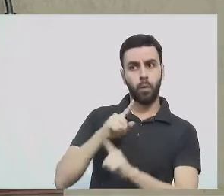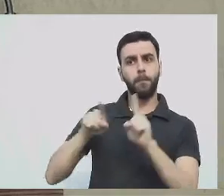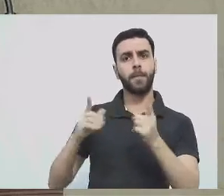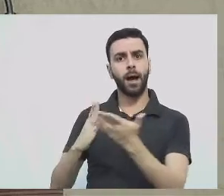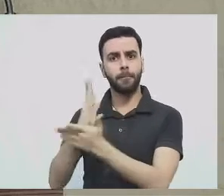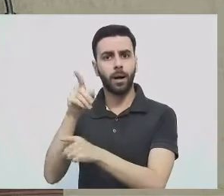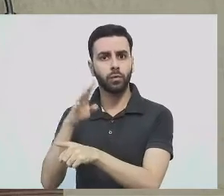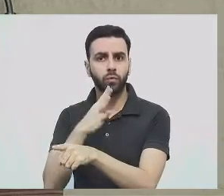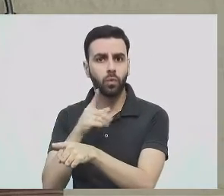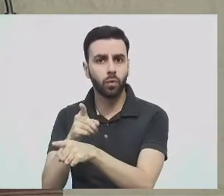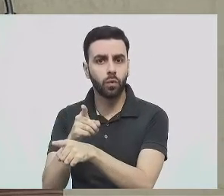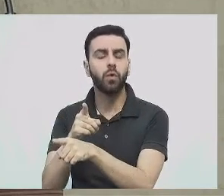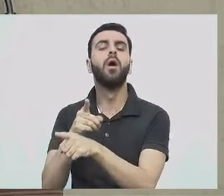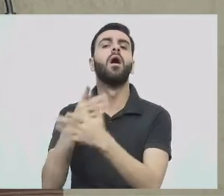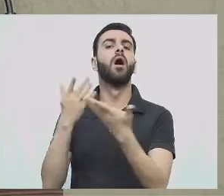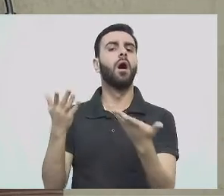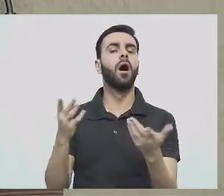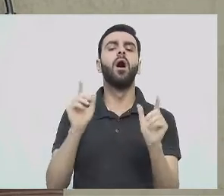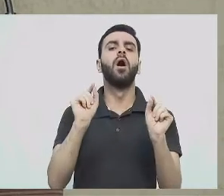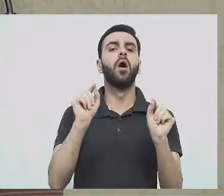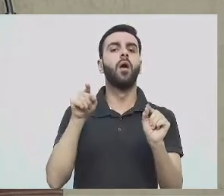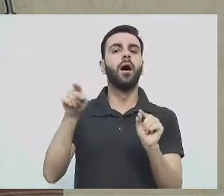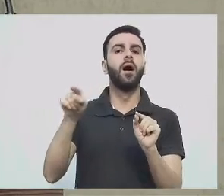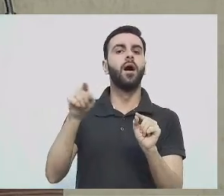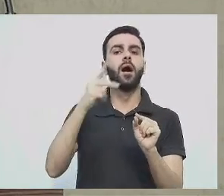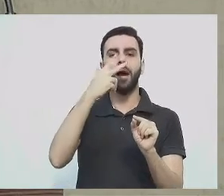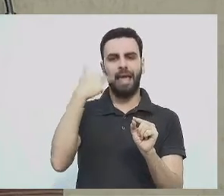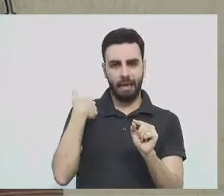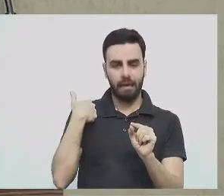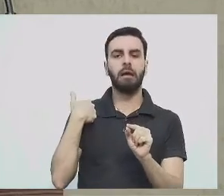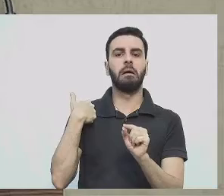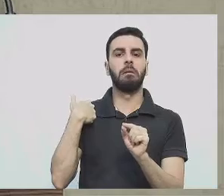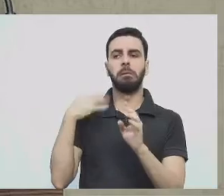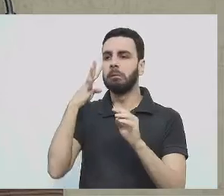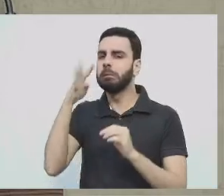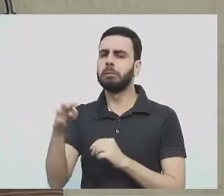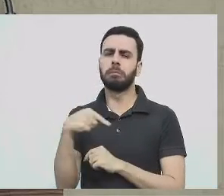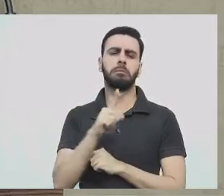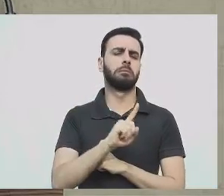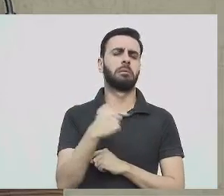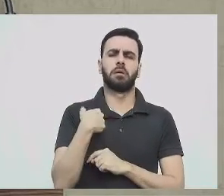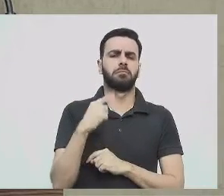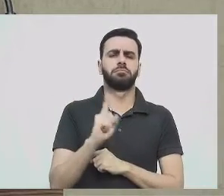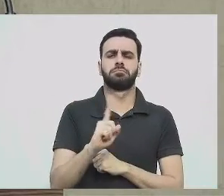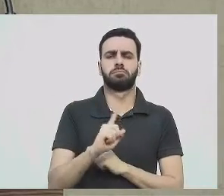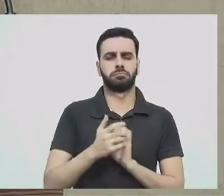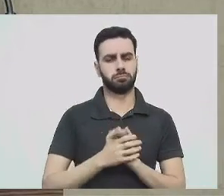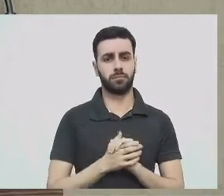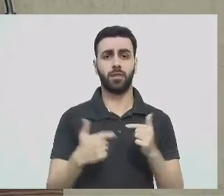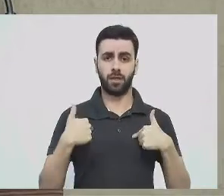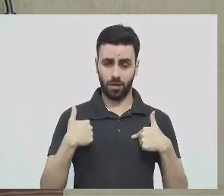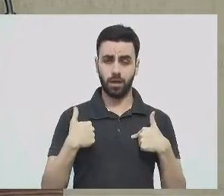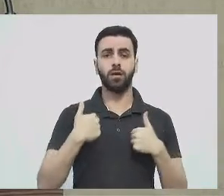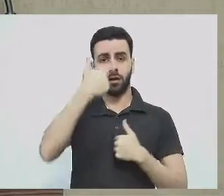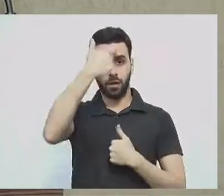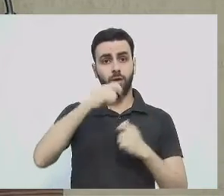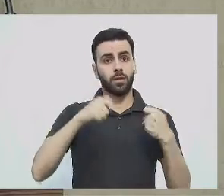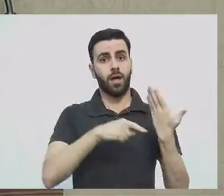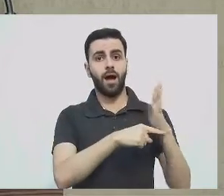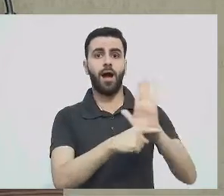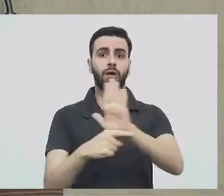gente, pode ter certeza que não vai ter esse empurrão, não. Pelo menos a minha parte. Eu vou estar pronto para